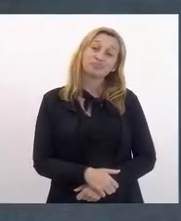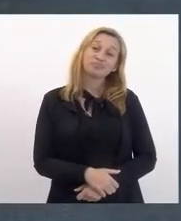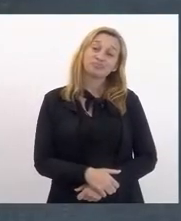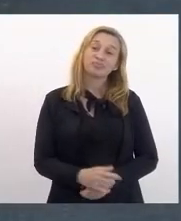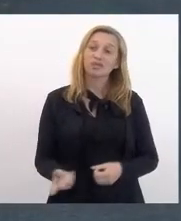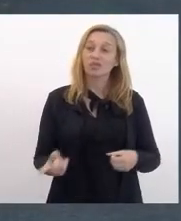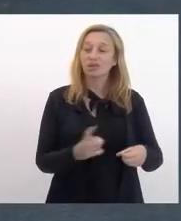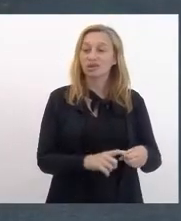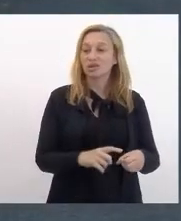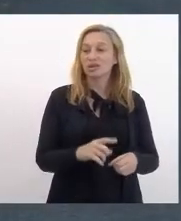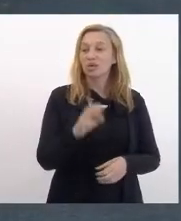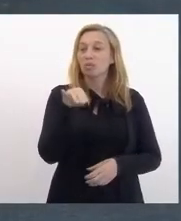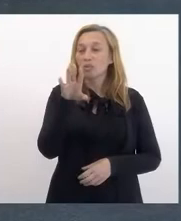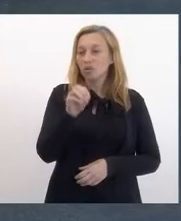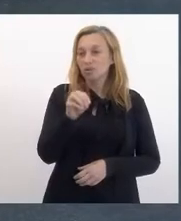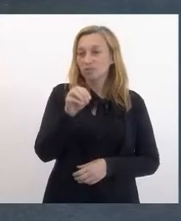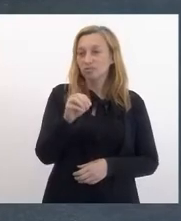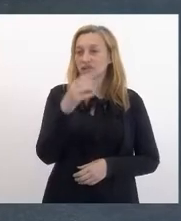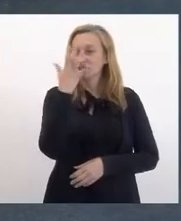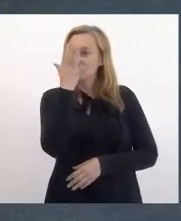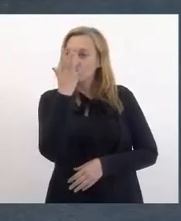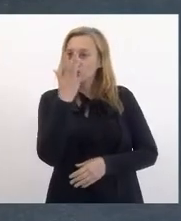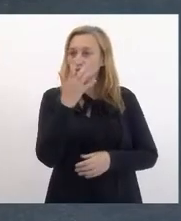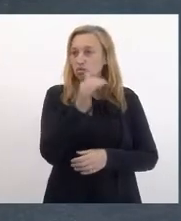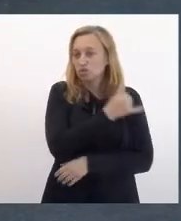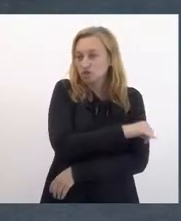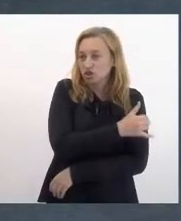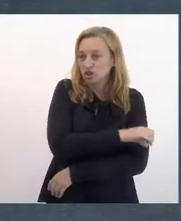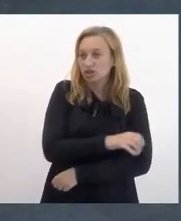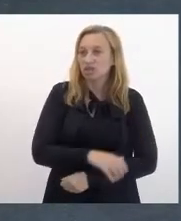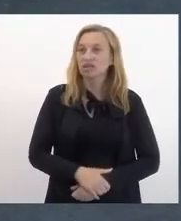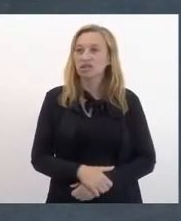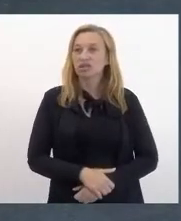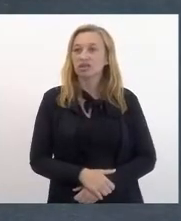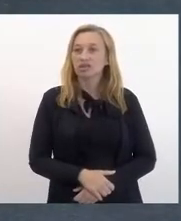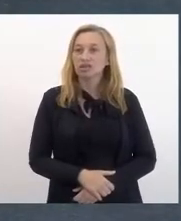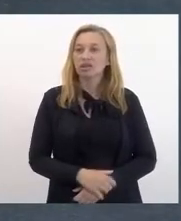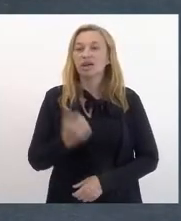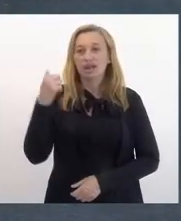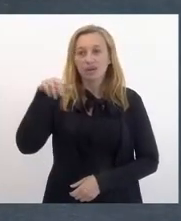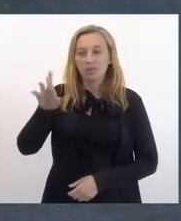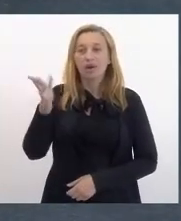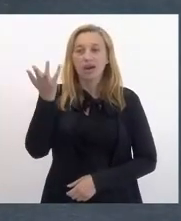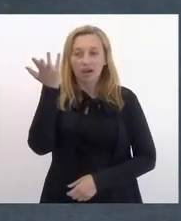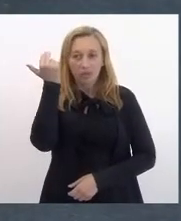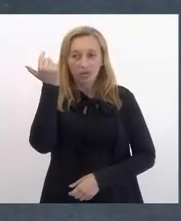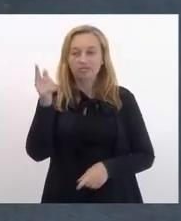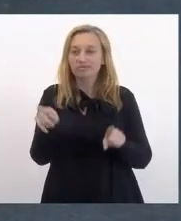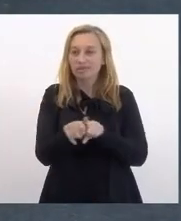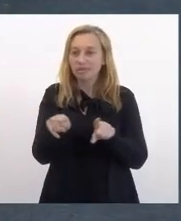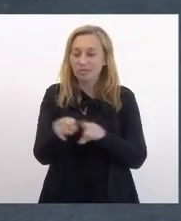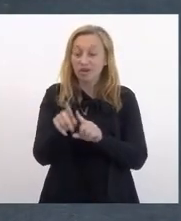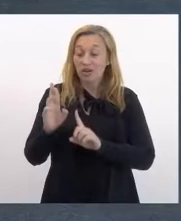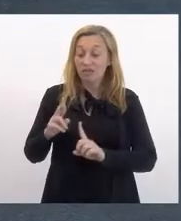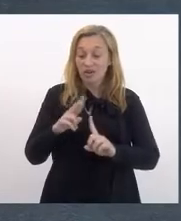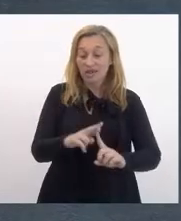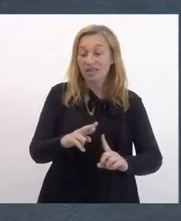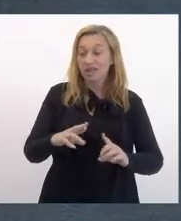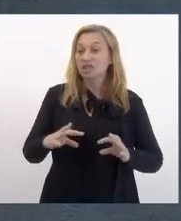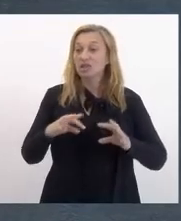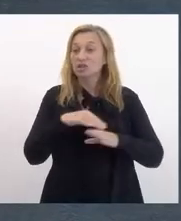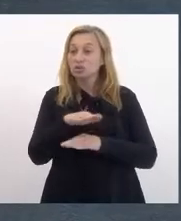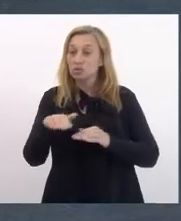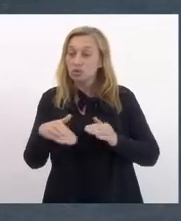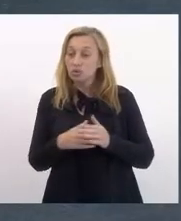blocos de carnaval aqui no estado do Rio de Janeiro, o mandato do Eliomar também era uma referência, porque produzia todo ano